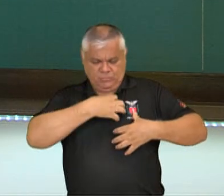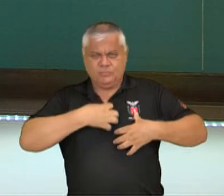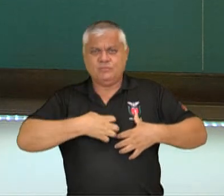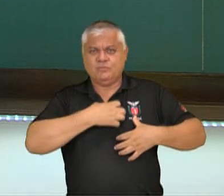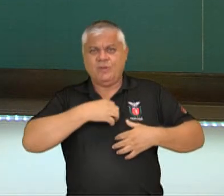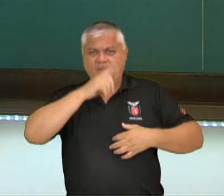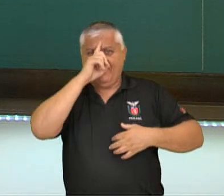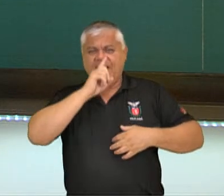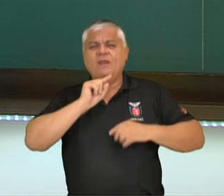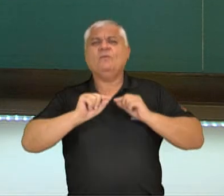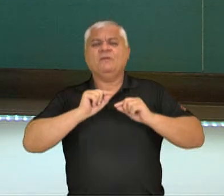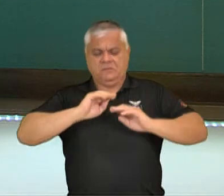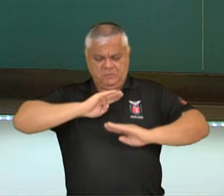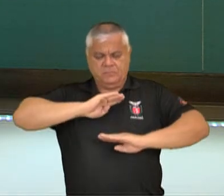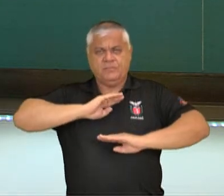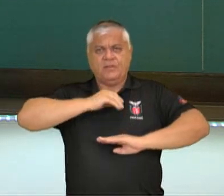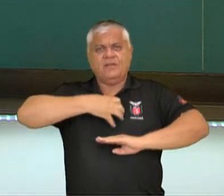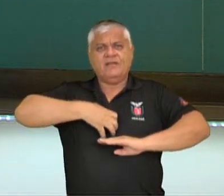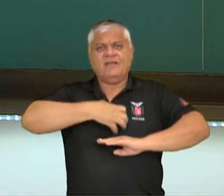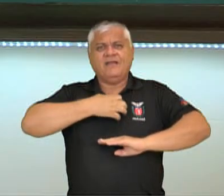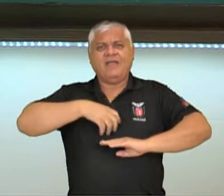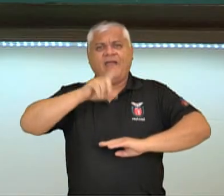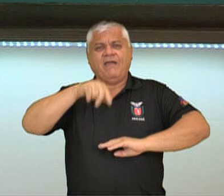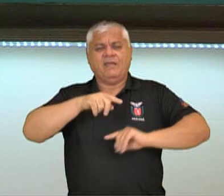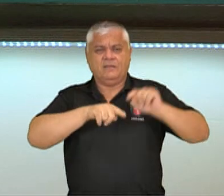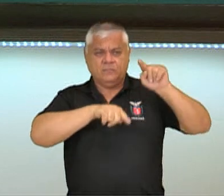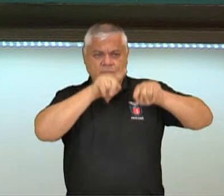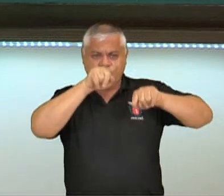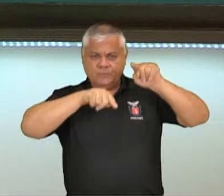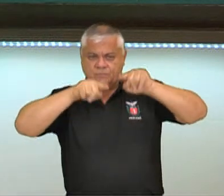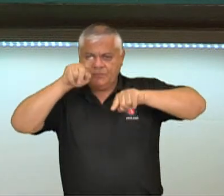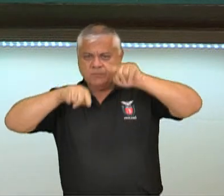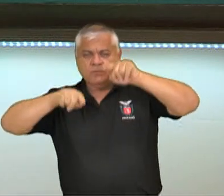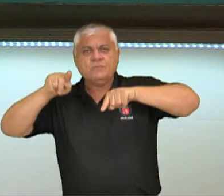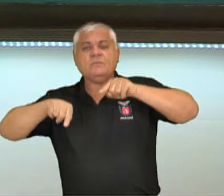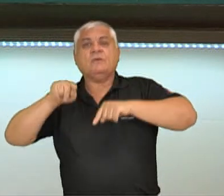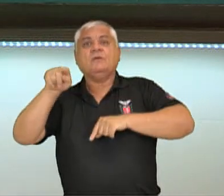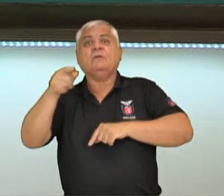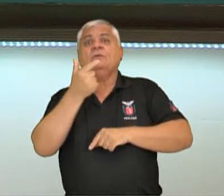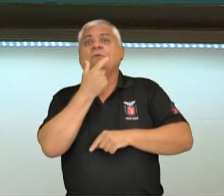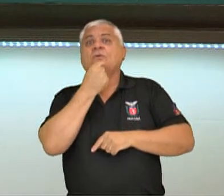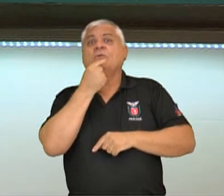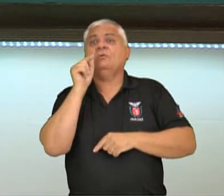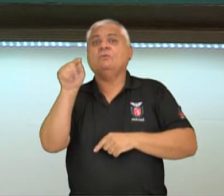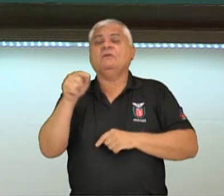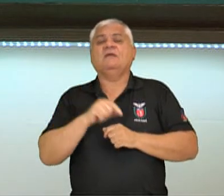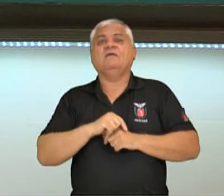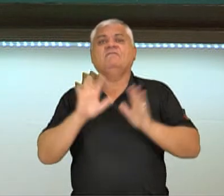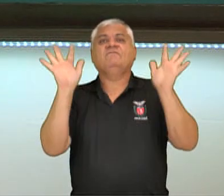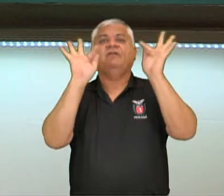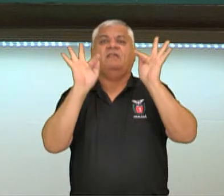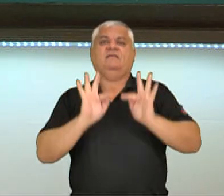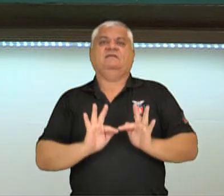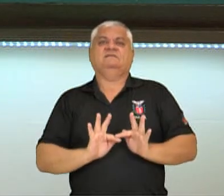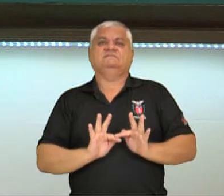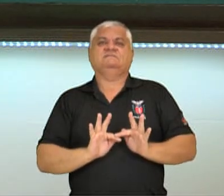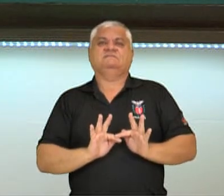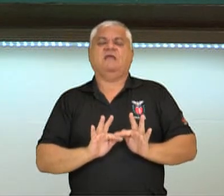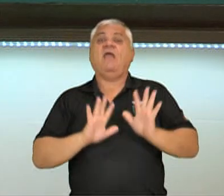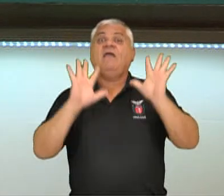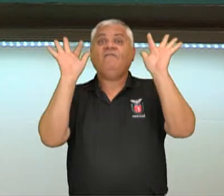Então, esse foi o gráfico de um indivíduo que estava feliz. Então,